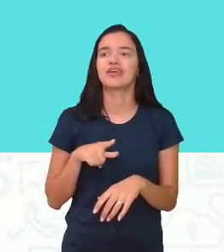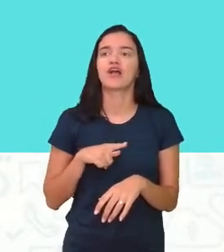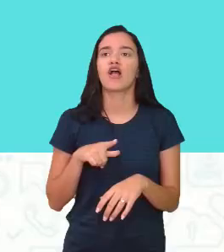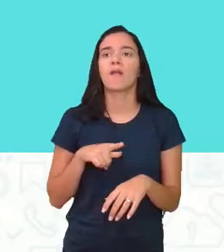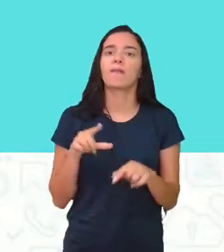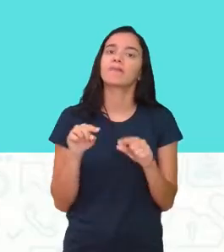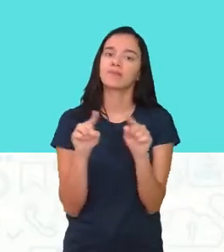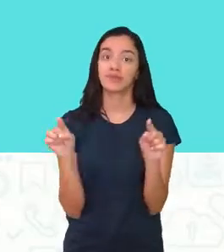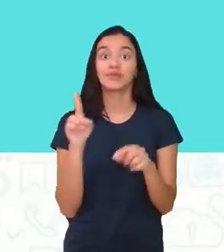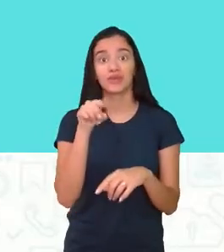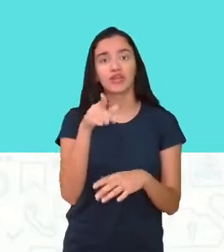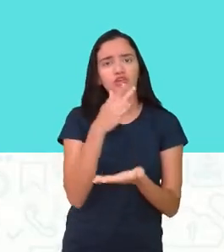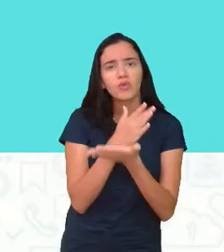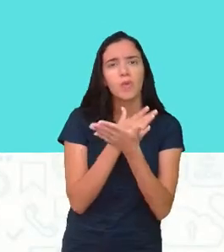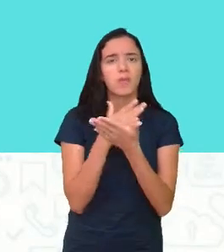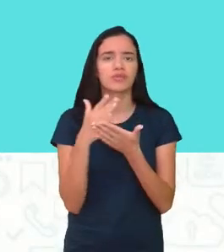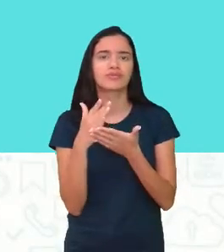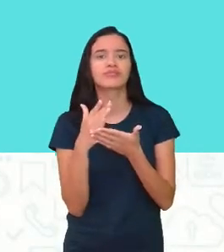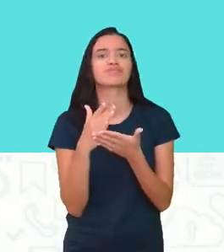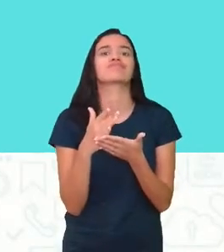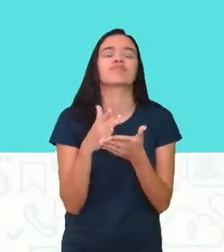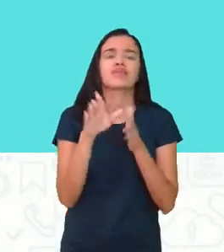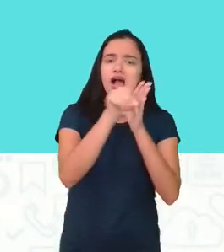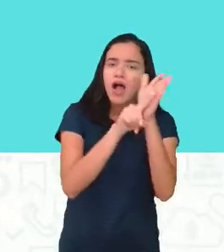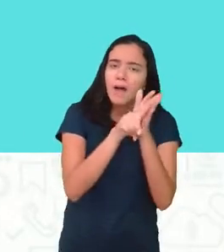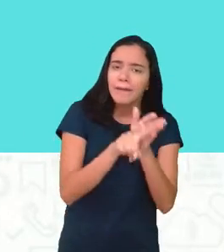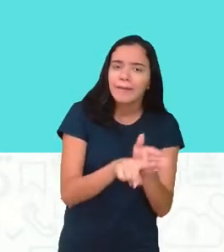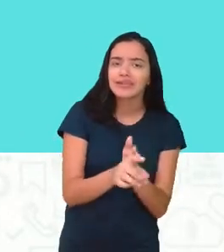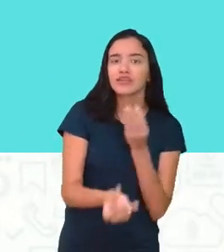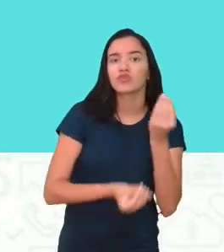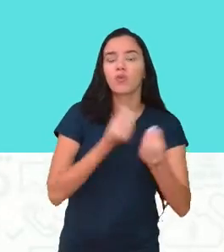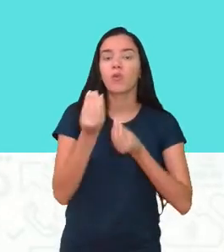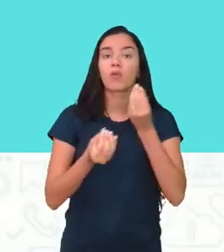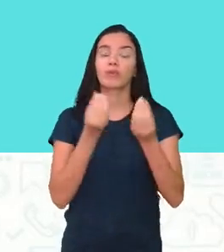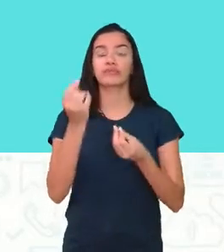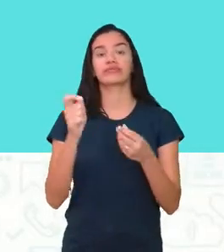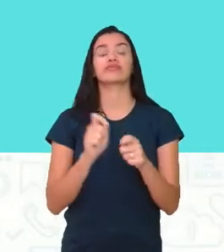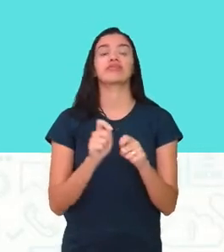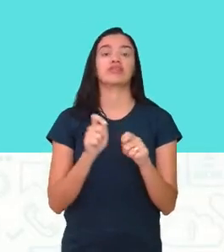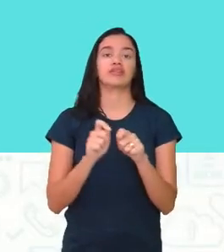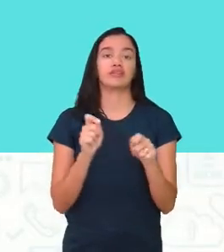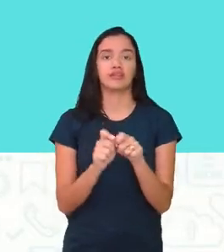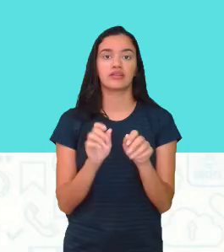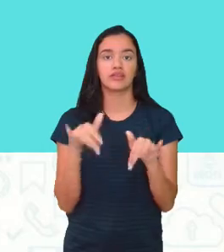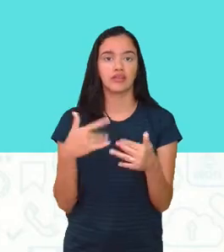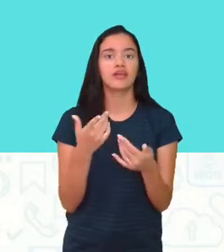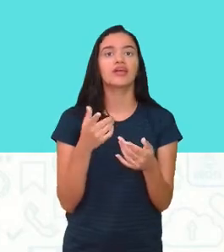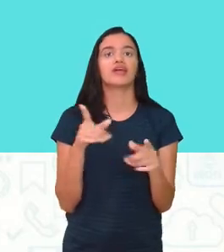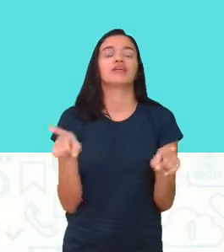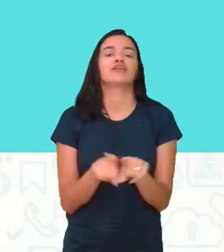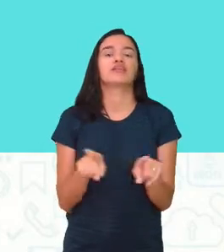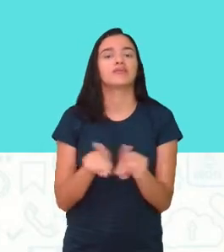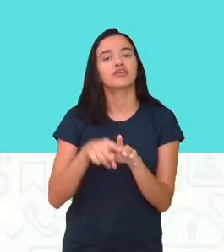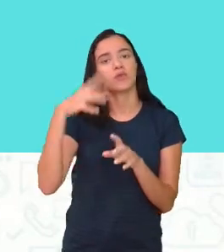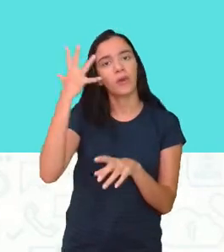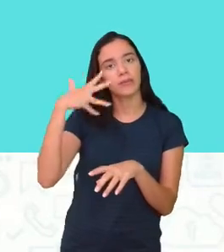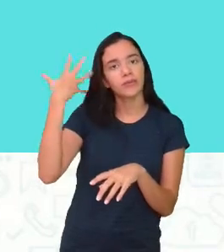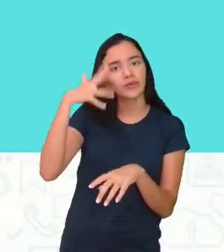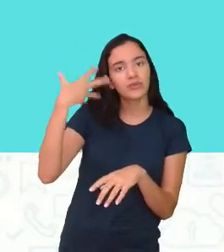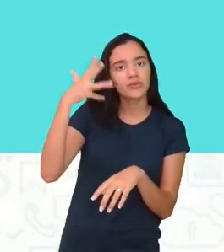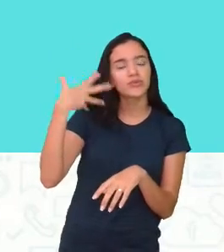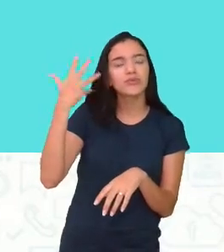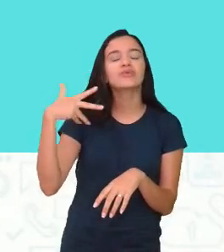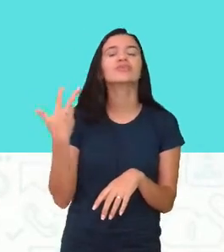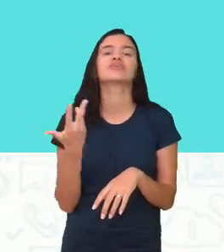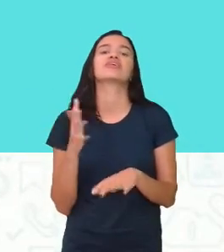mas foi aí que começou a pesquisa de como eu fazer para tocar mecanicamente uma música